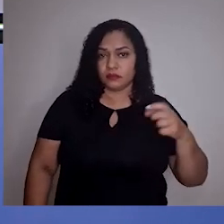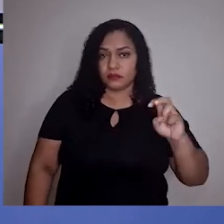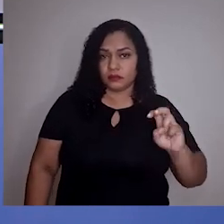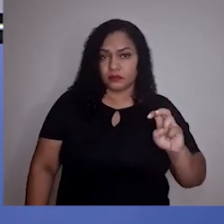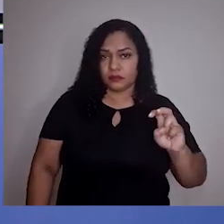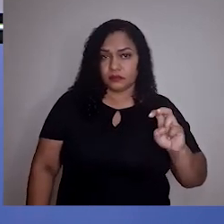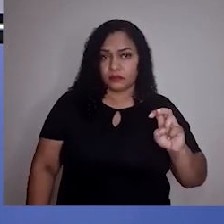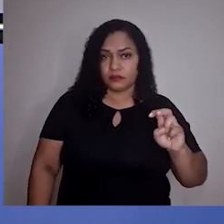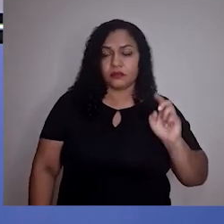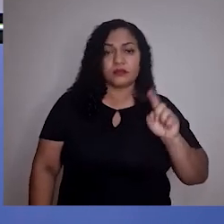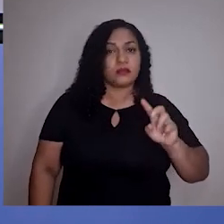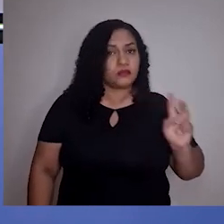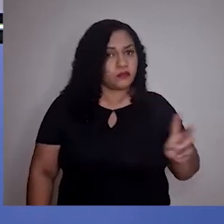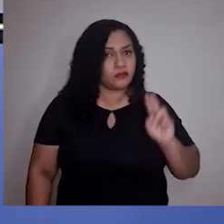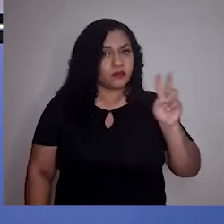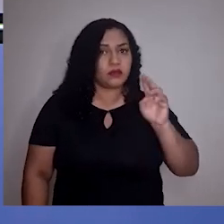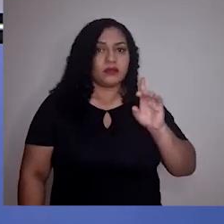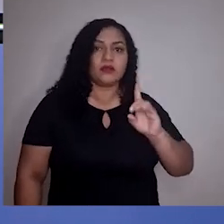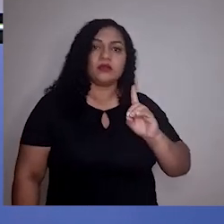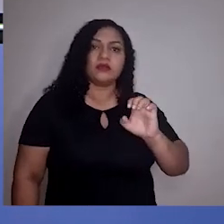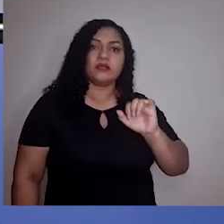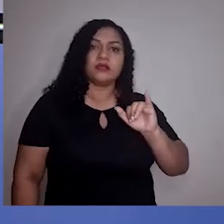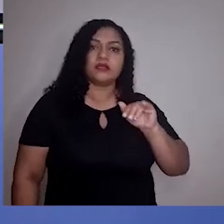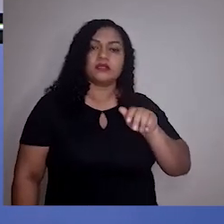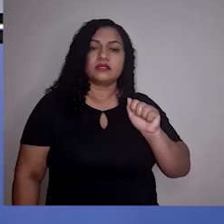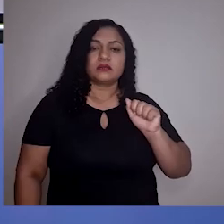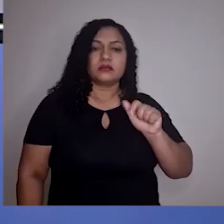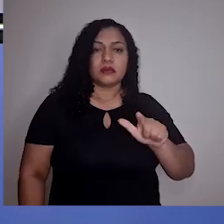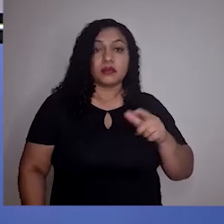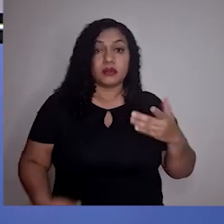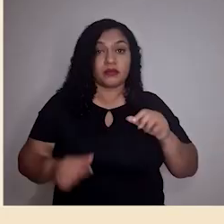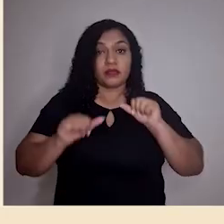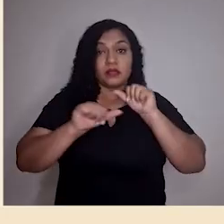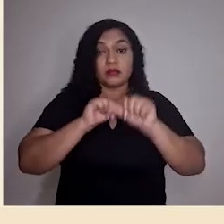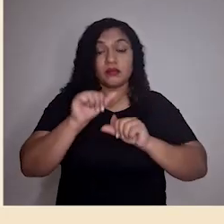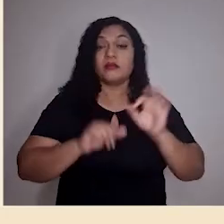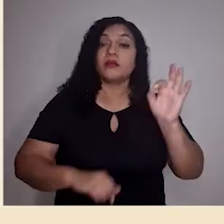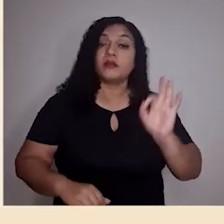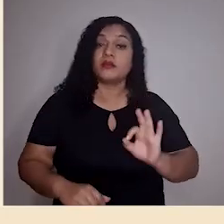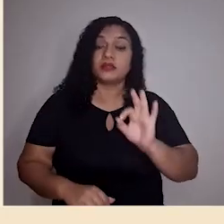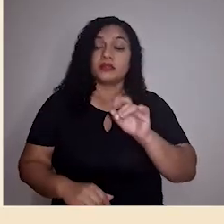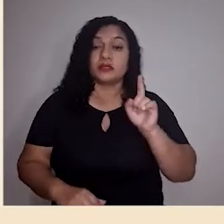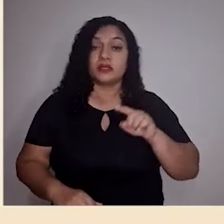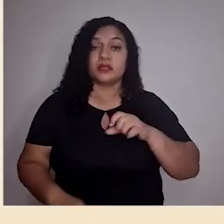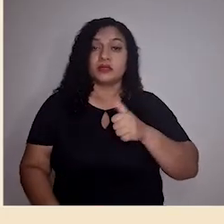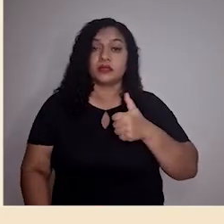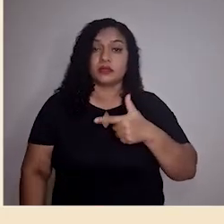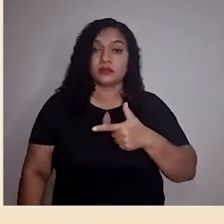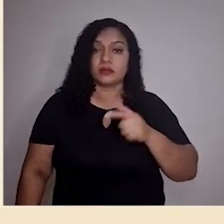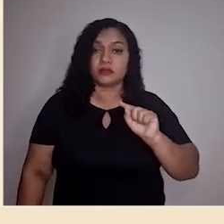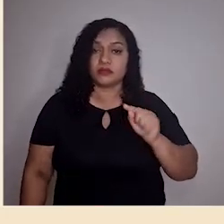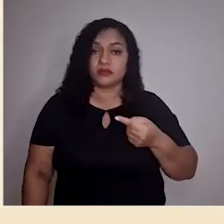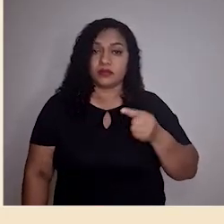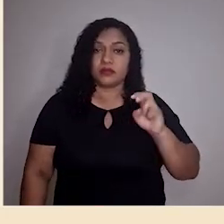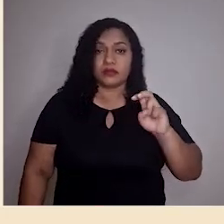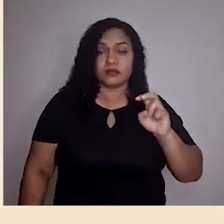0,125. Esse é o valor decimal, passando para percentual, fica